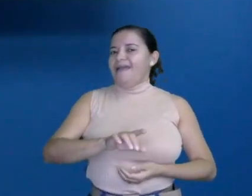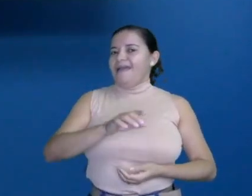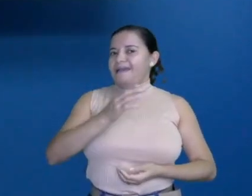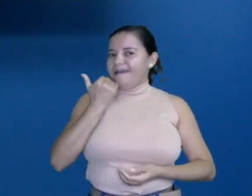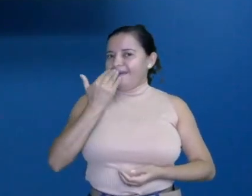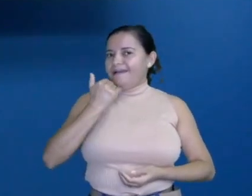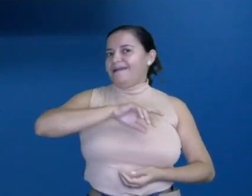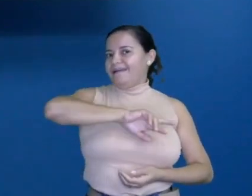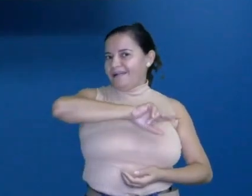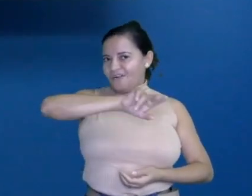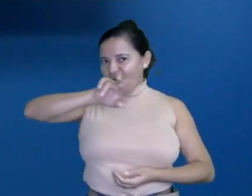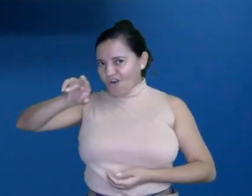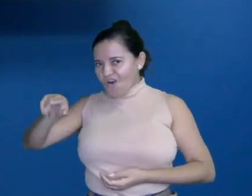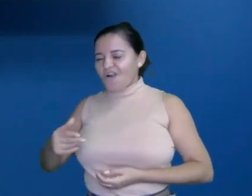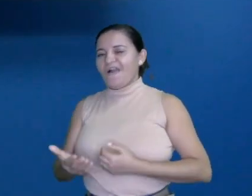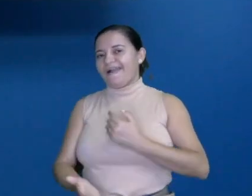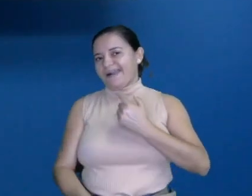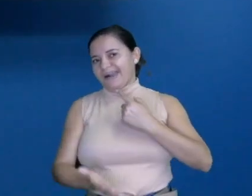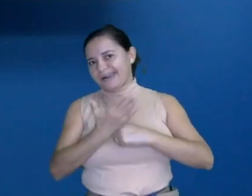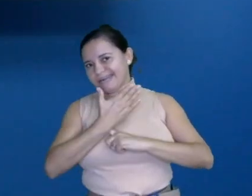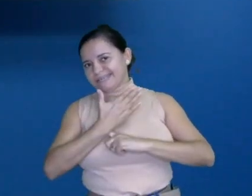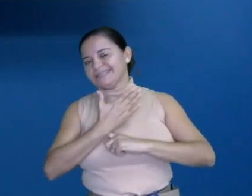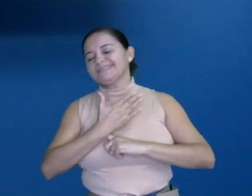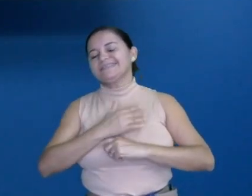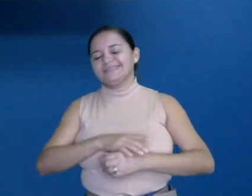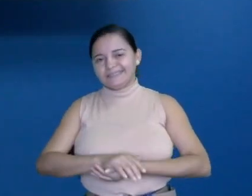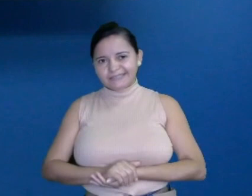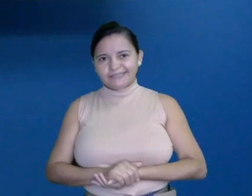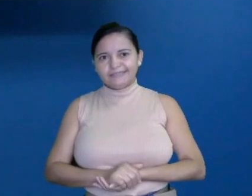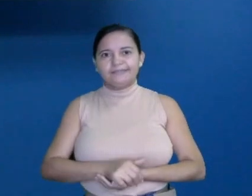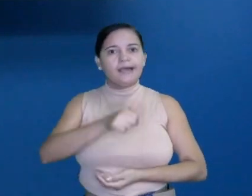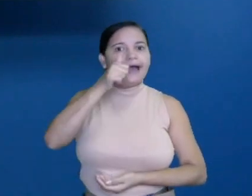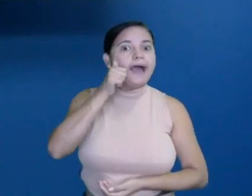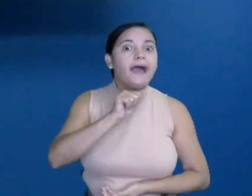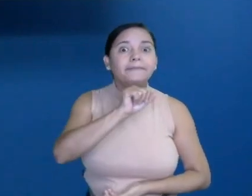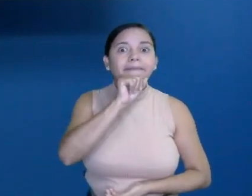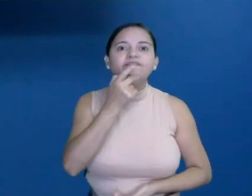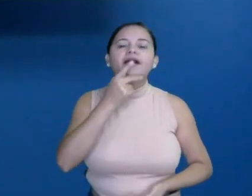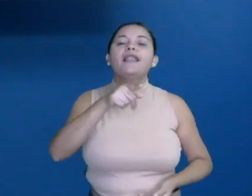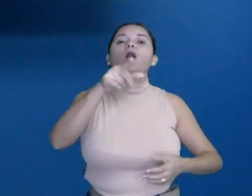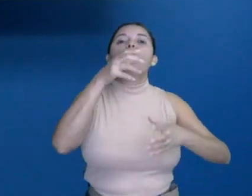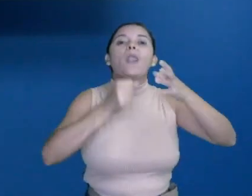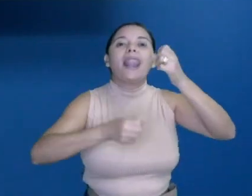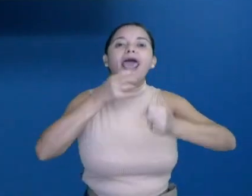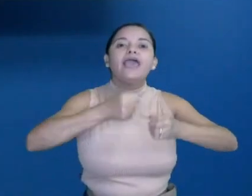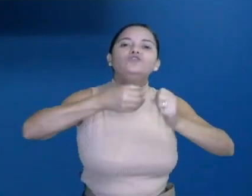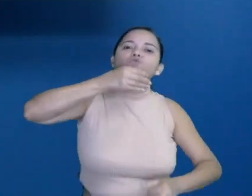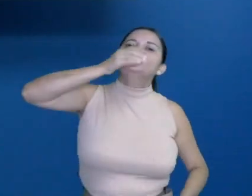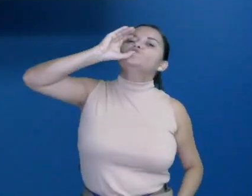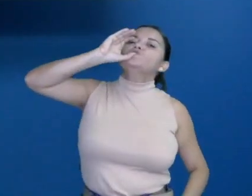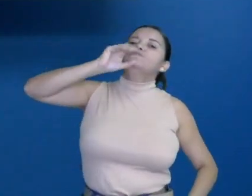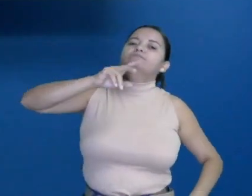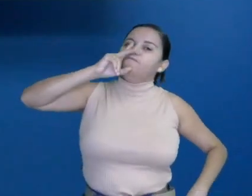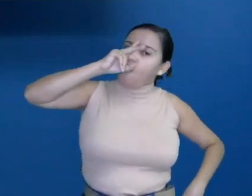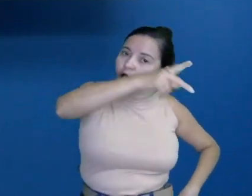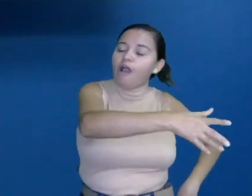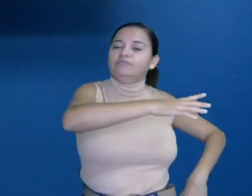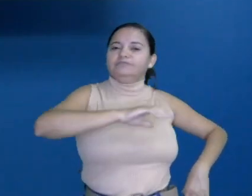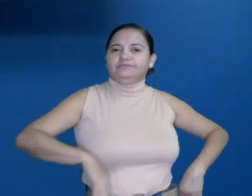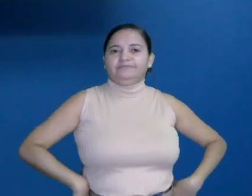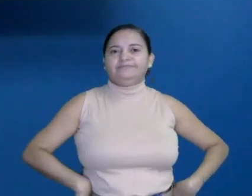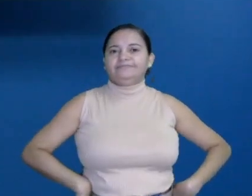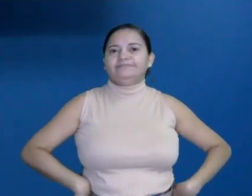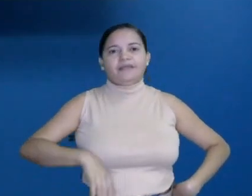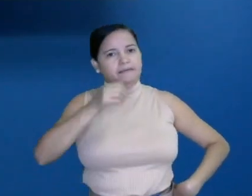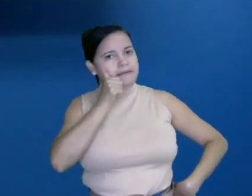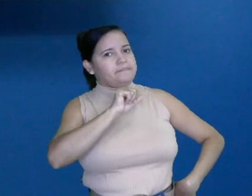os alimentos construtores que trazem, né? Quando a mãe diz, toma o leite para ficar forte, menino, ela tá certa.